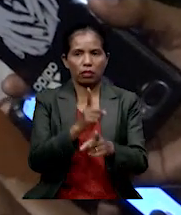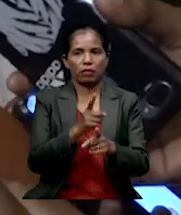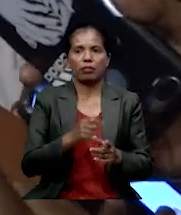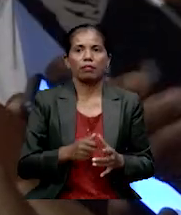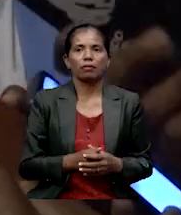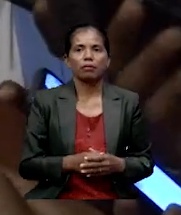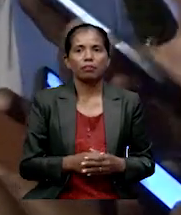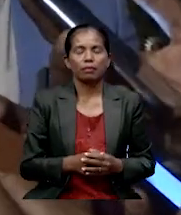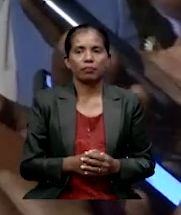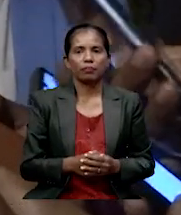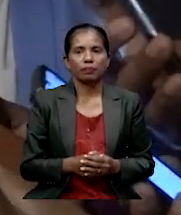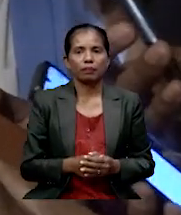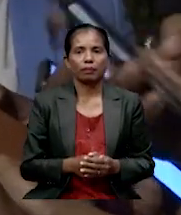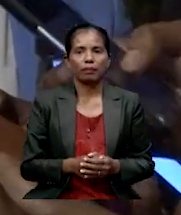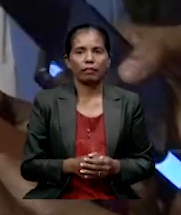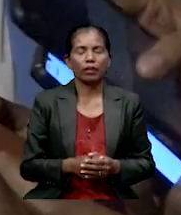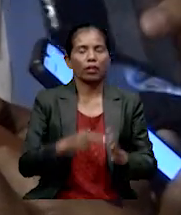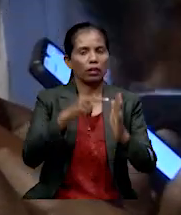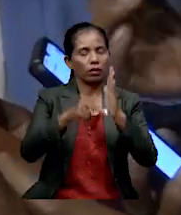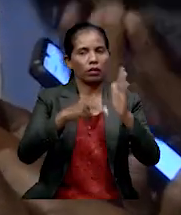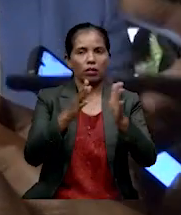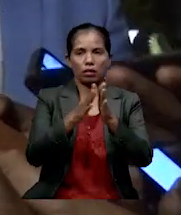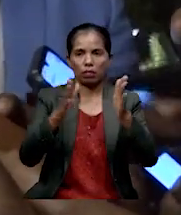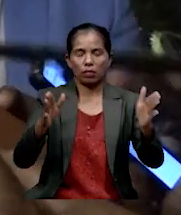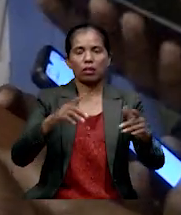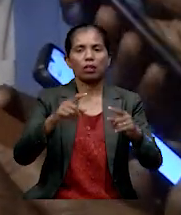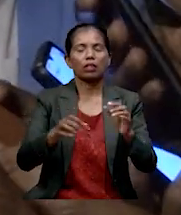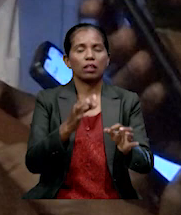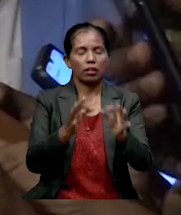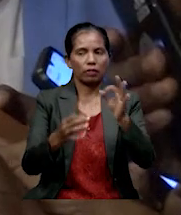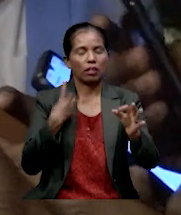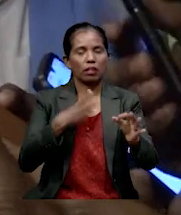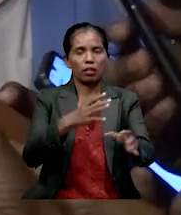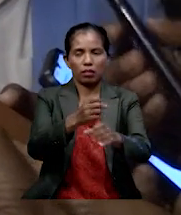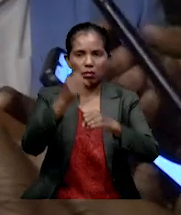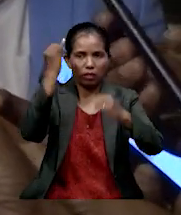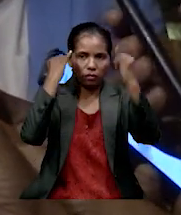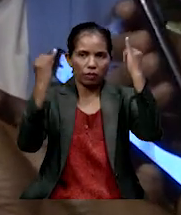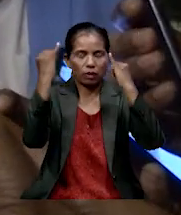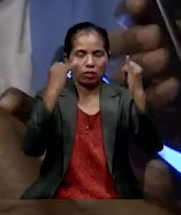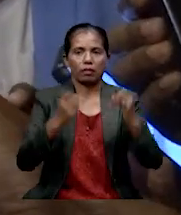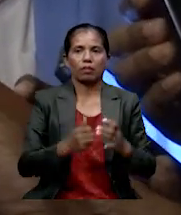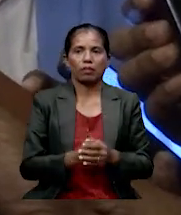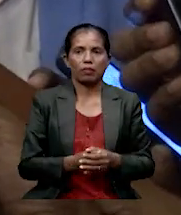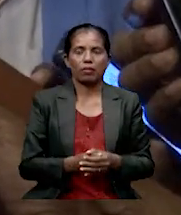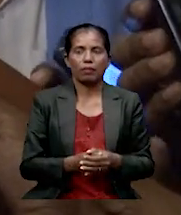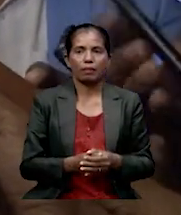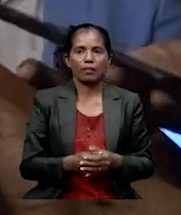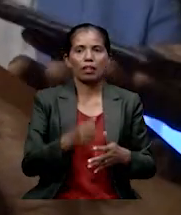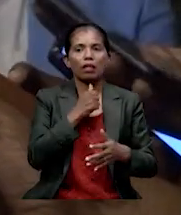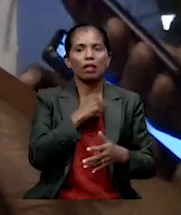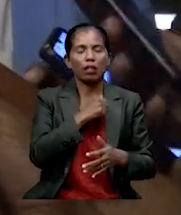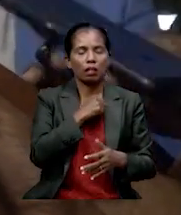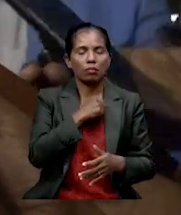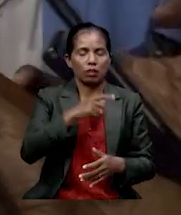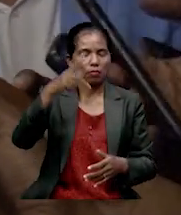É, notícia volta quando itacimo informação que a meu Papa